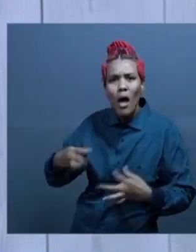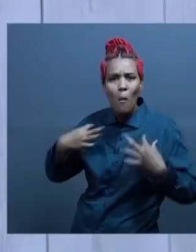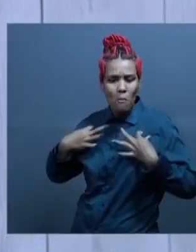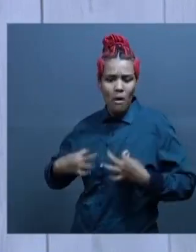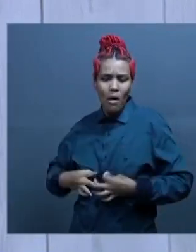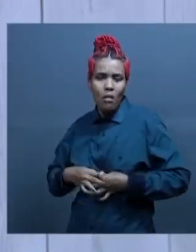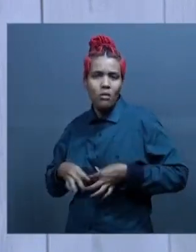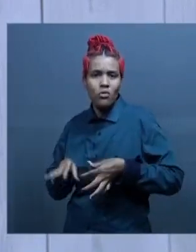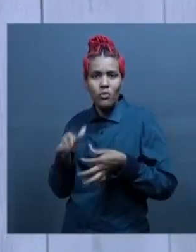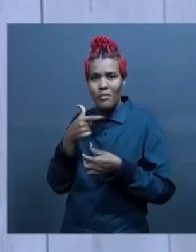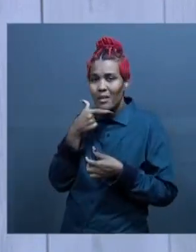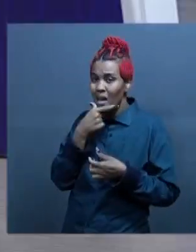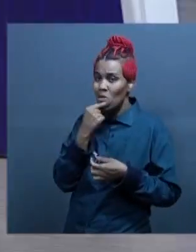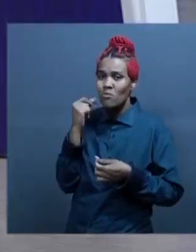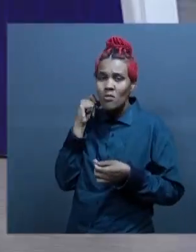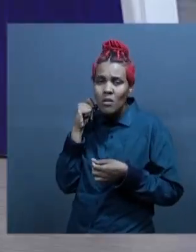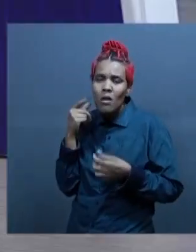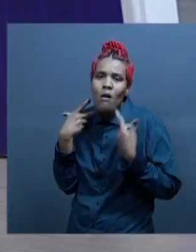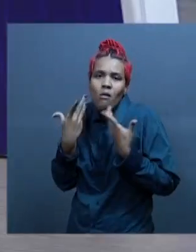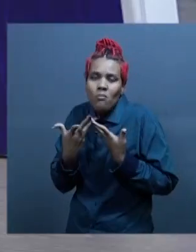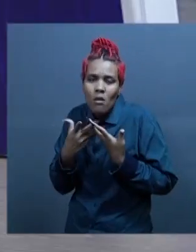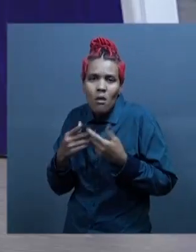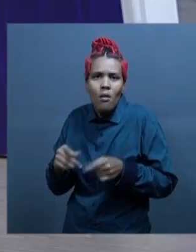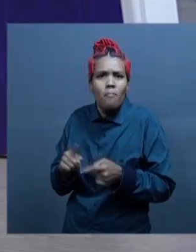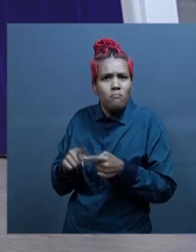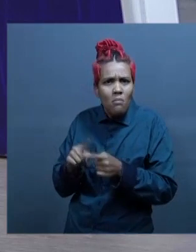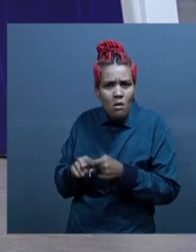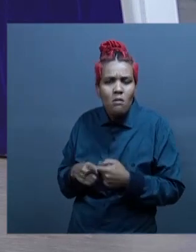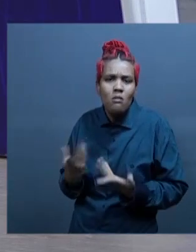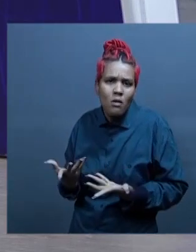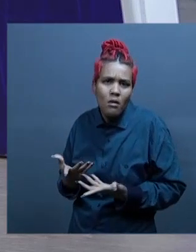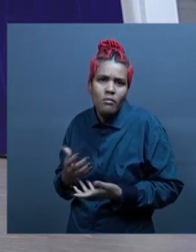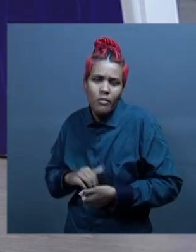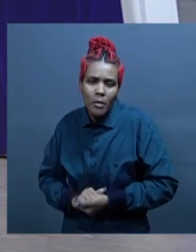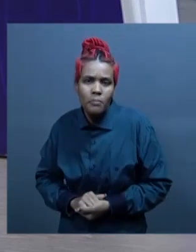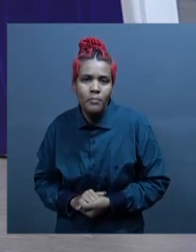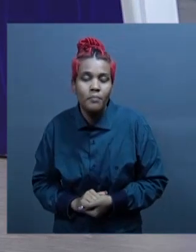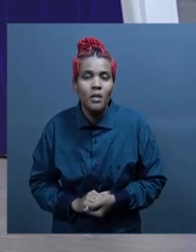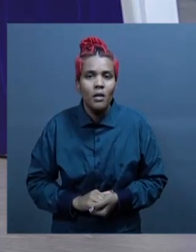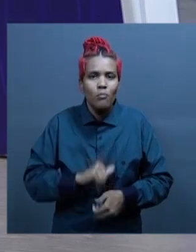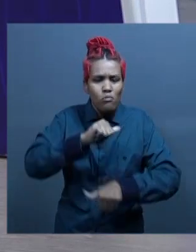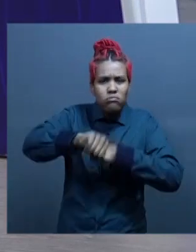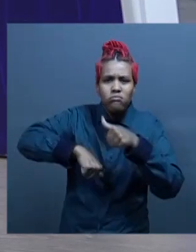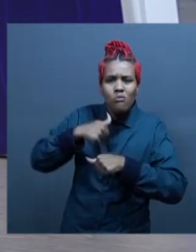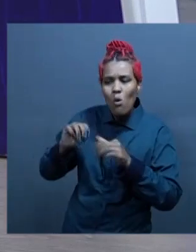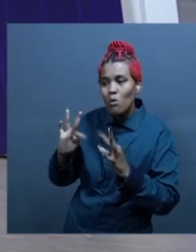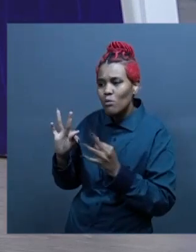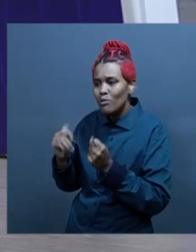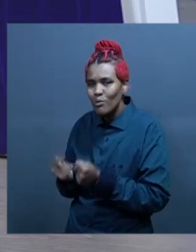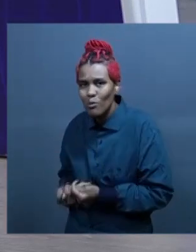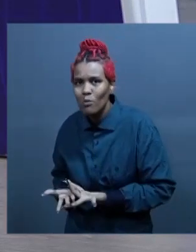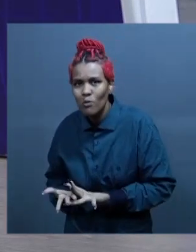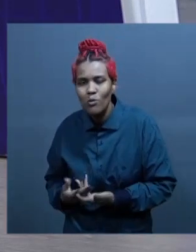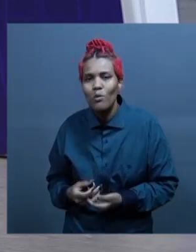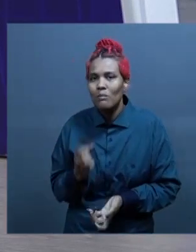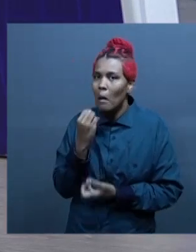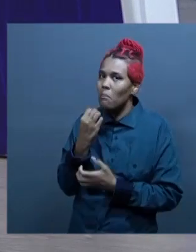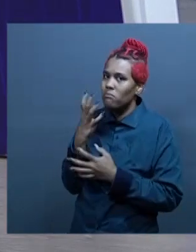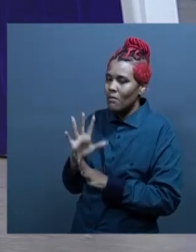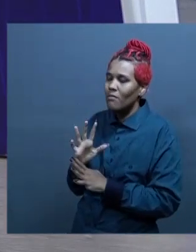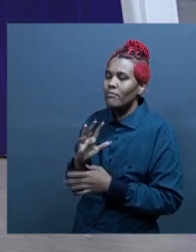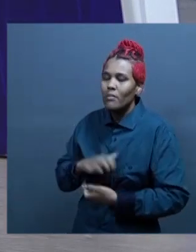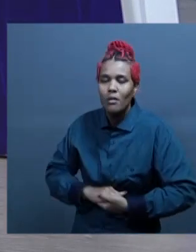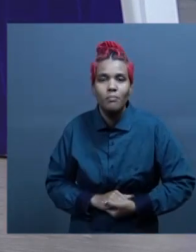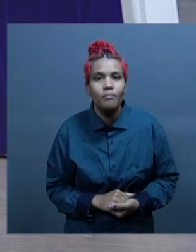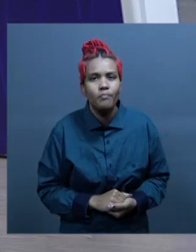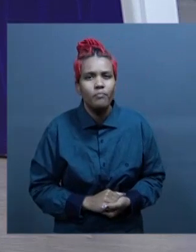colocar este uma forma mais concreta realmente mudou muito não teve muitas mudanças na ujs felizmente tem e recentemente